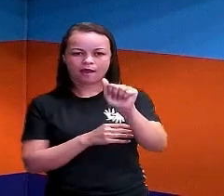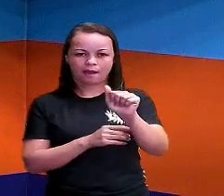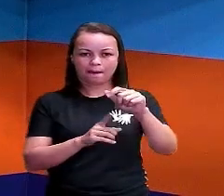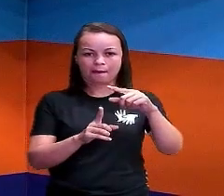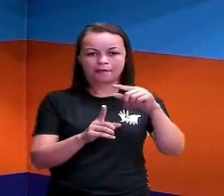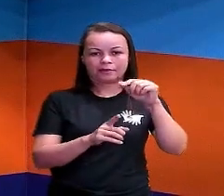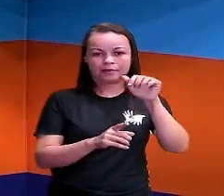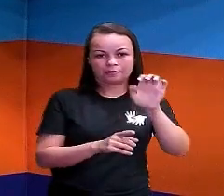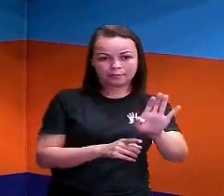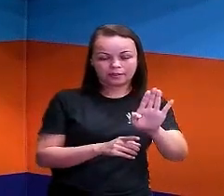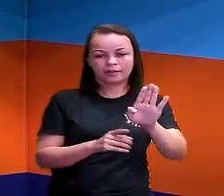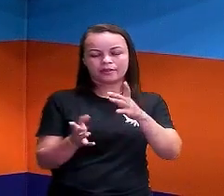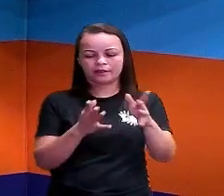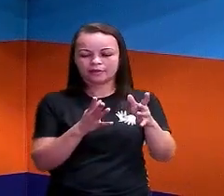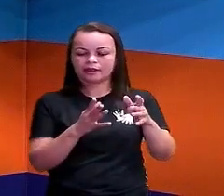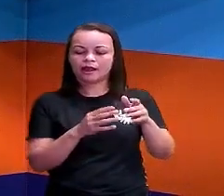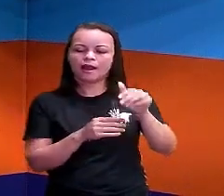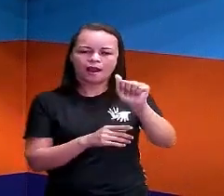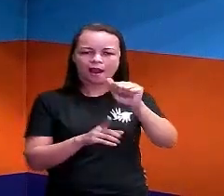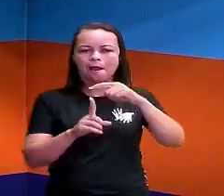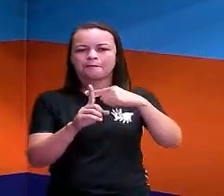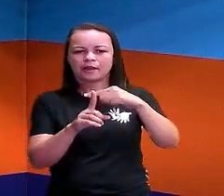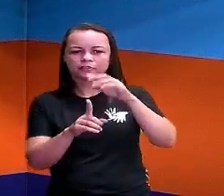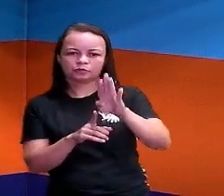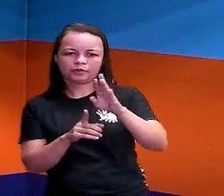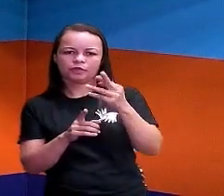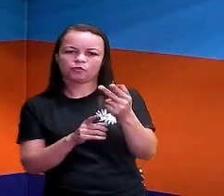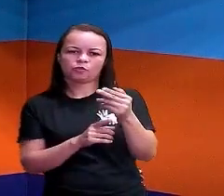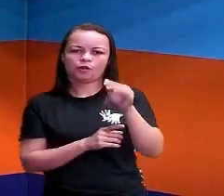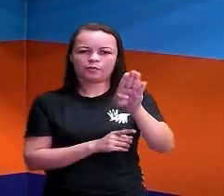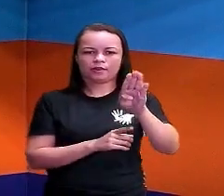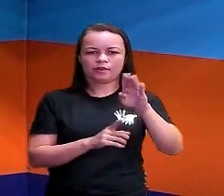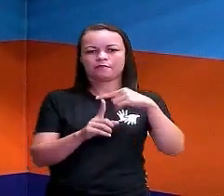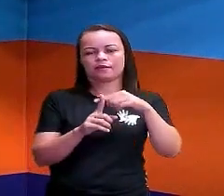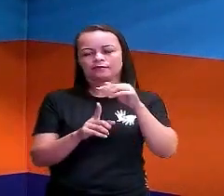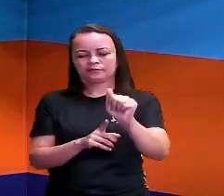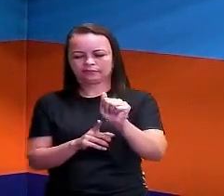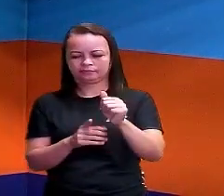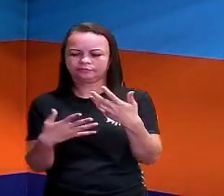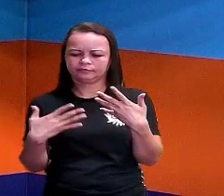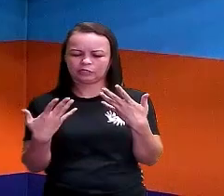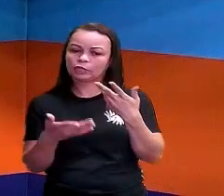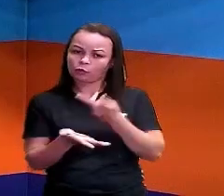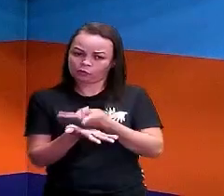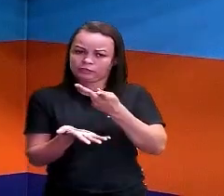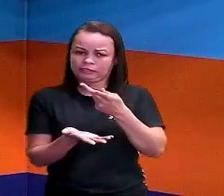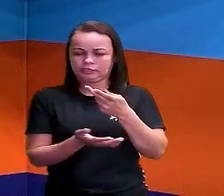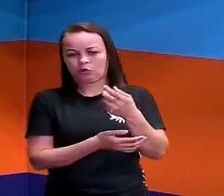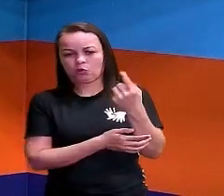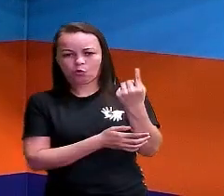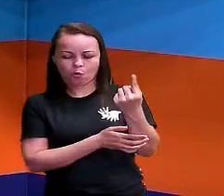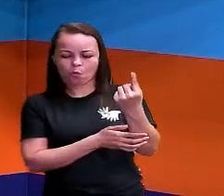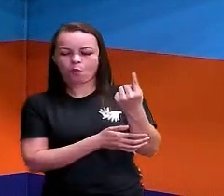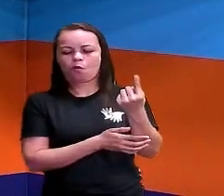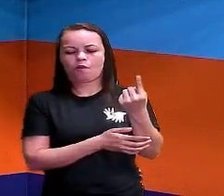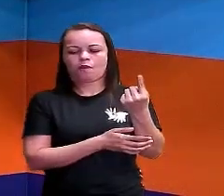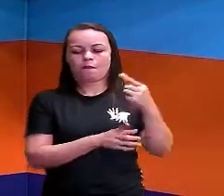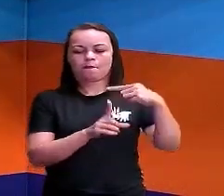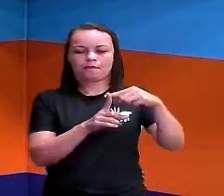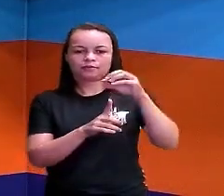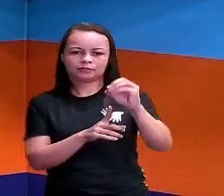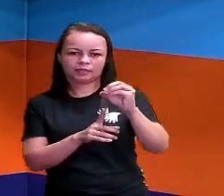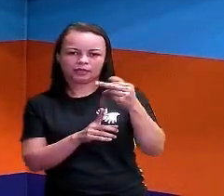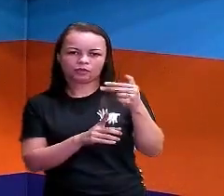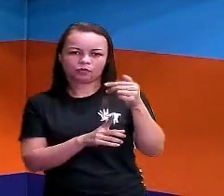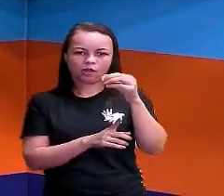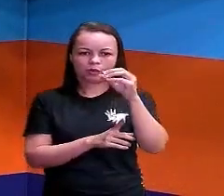B é igual a B mais A. É o que ocorreu aqui, ó. 1 mais 0 é igual a 0 mais 1, que vai dar 1, né? Então, aqui